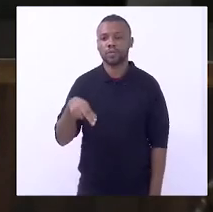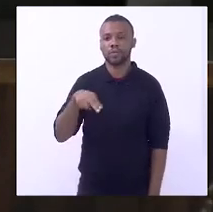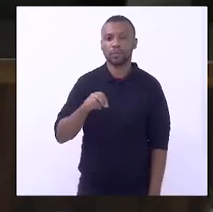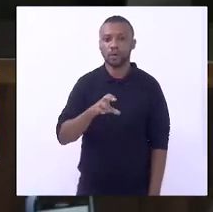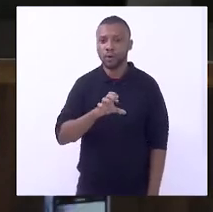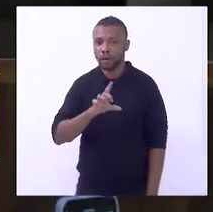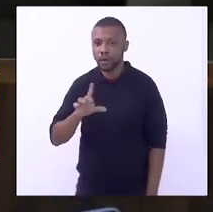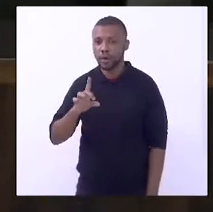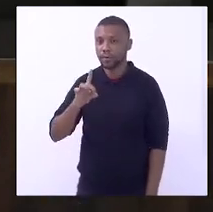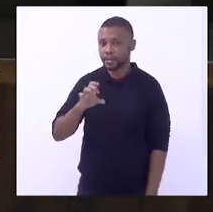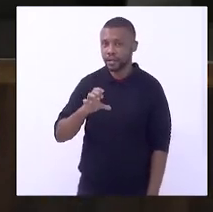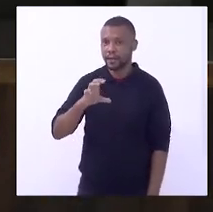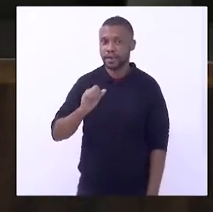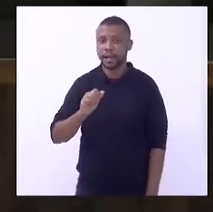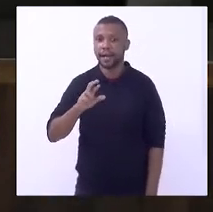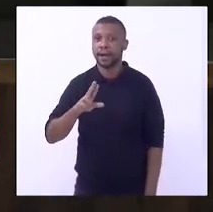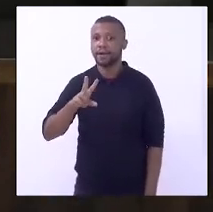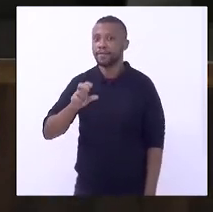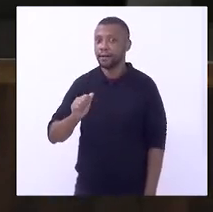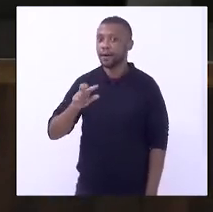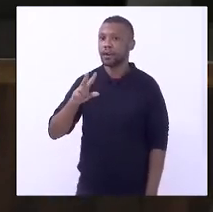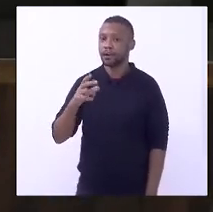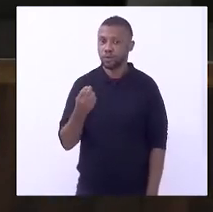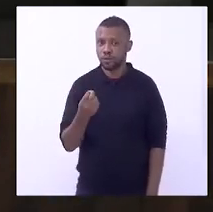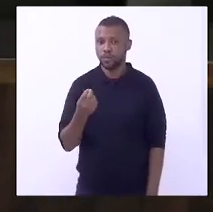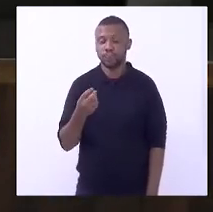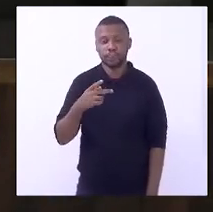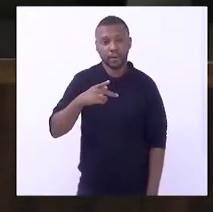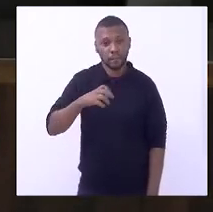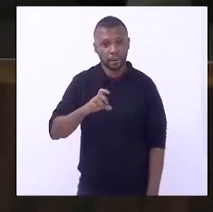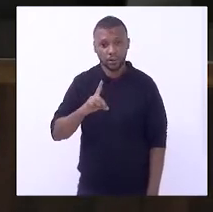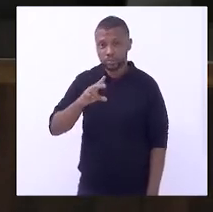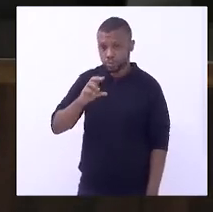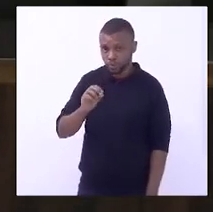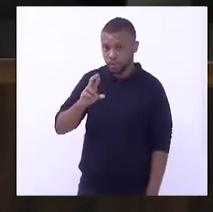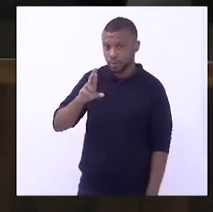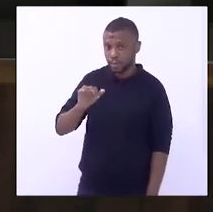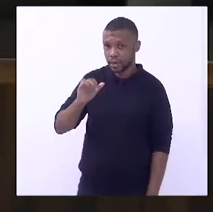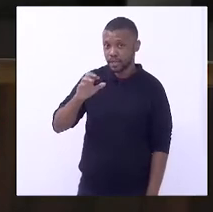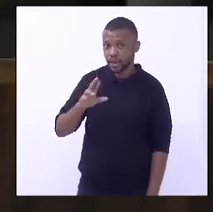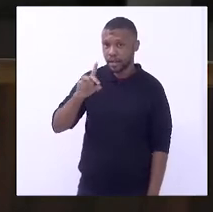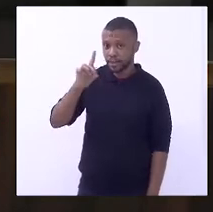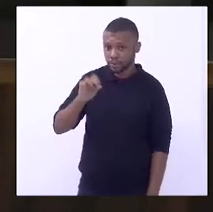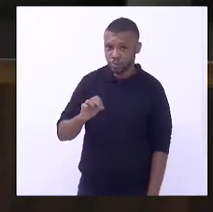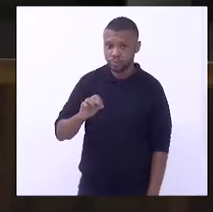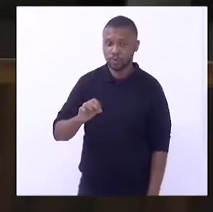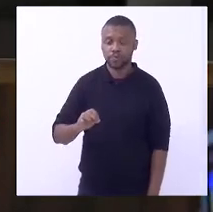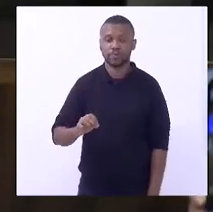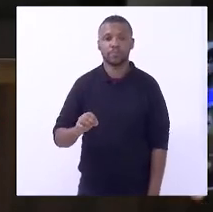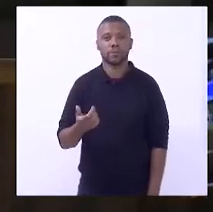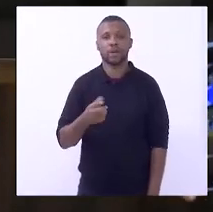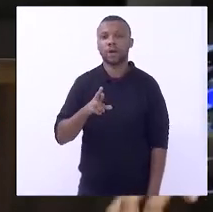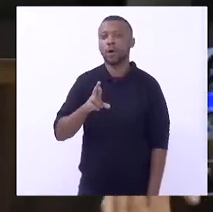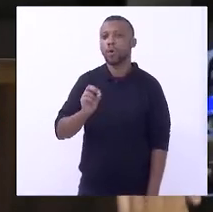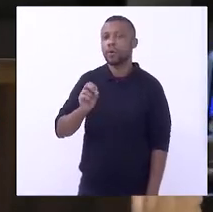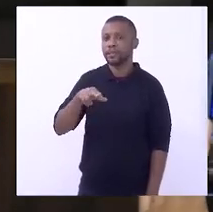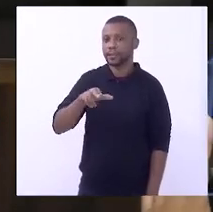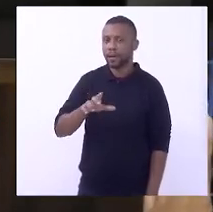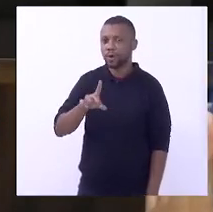Carvalho, Noel de Carvalho, Pedro Ricardo, Pedro Ricardo, Ronaldo